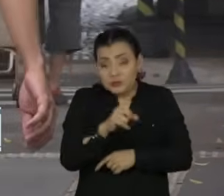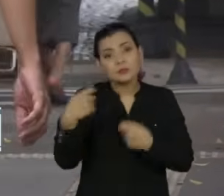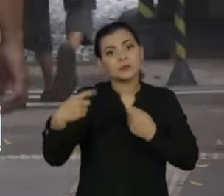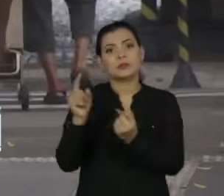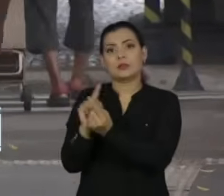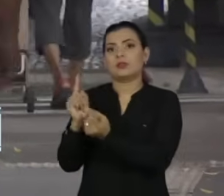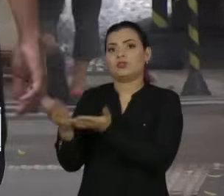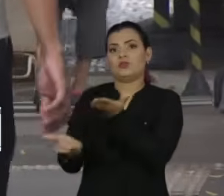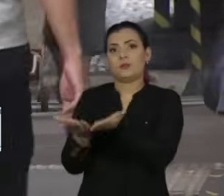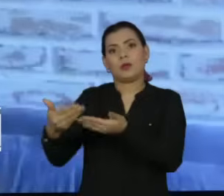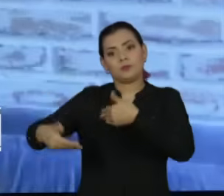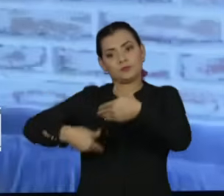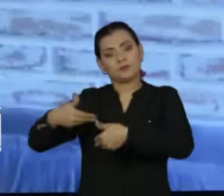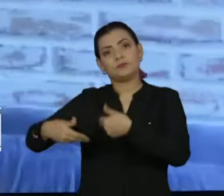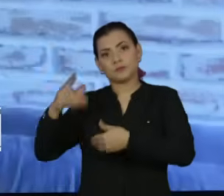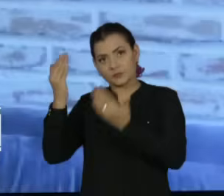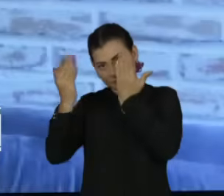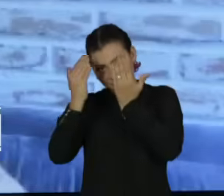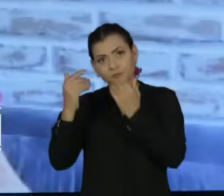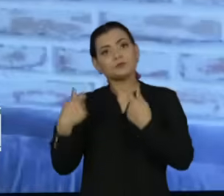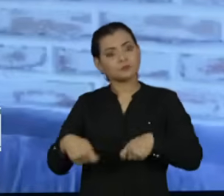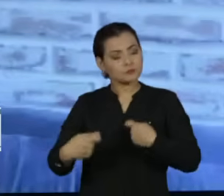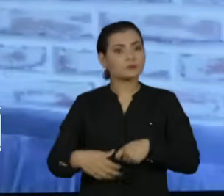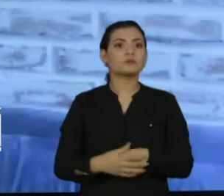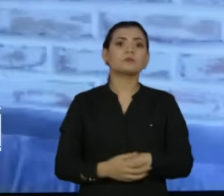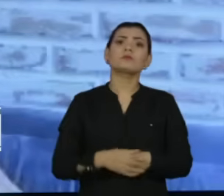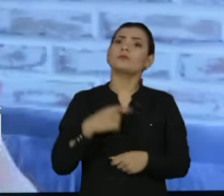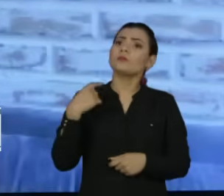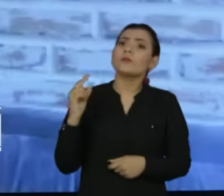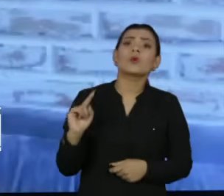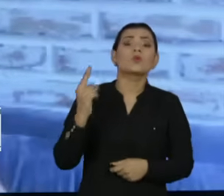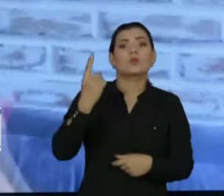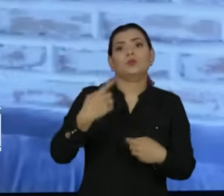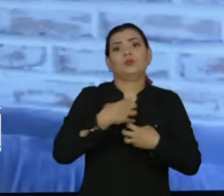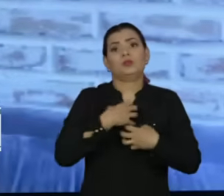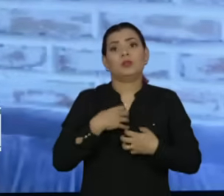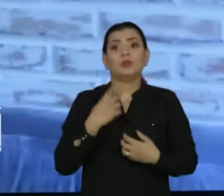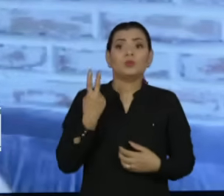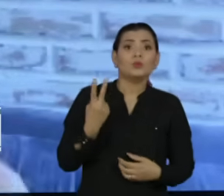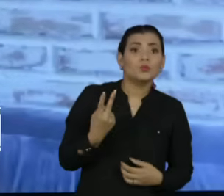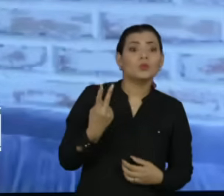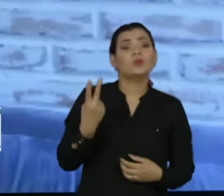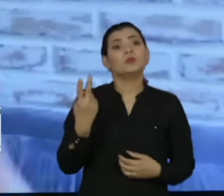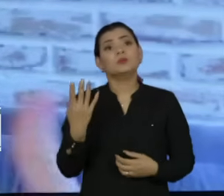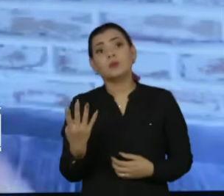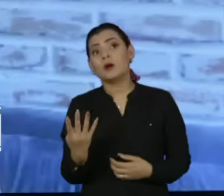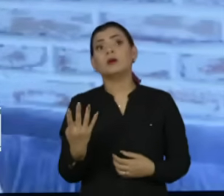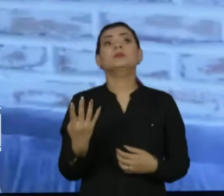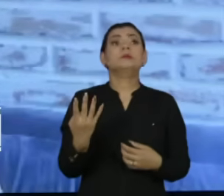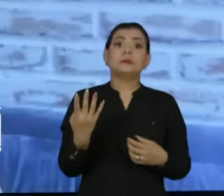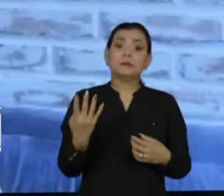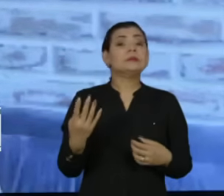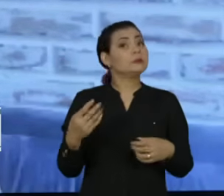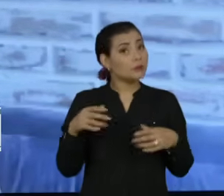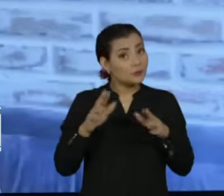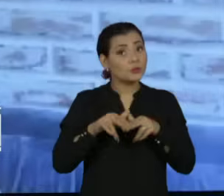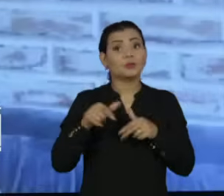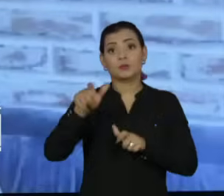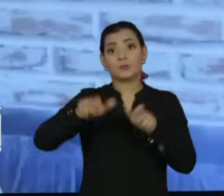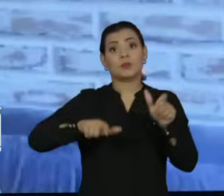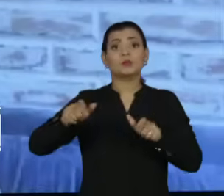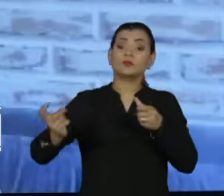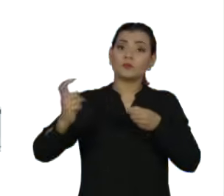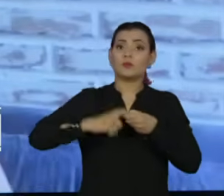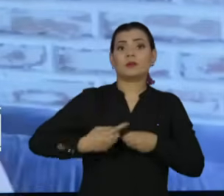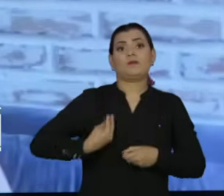atendimento especializado. Muitas vezes uma sessão única, às vezes 2 a 4 sessões já são suficientes para essa pessoa de alguma forma voltar